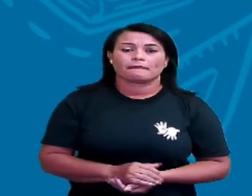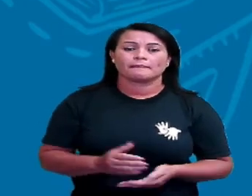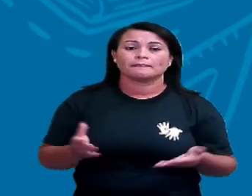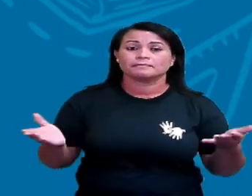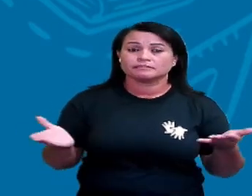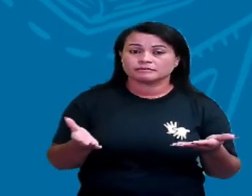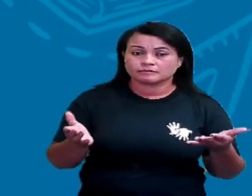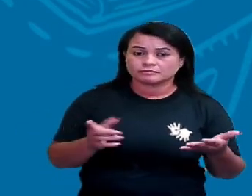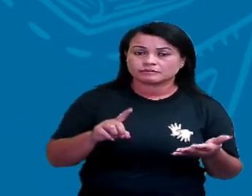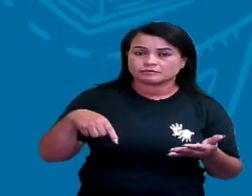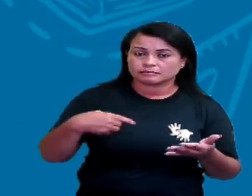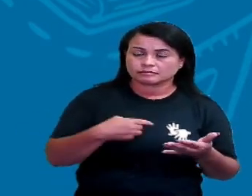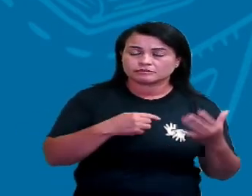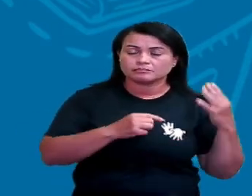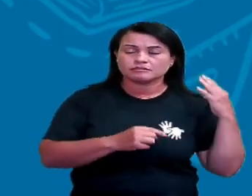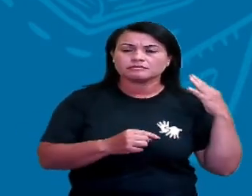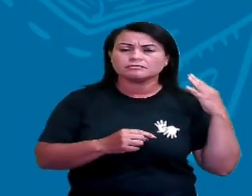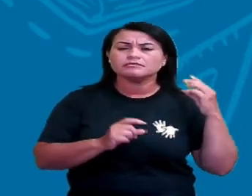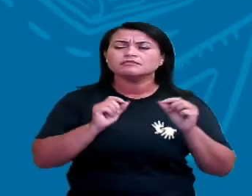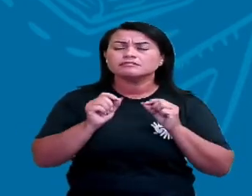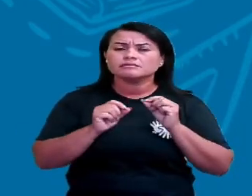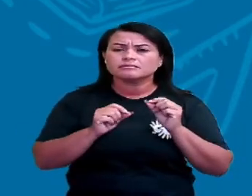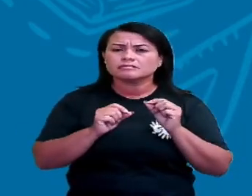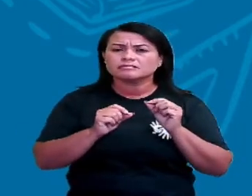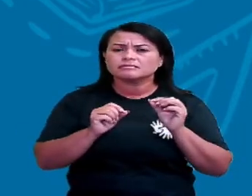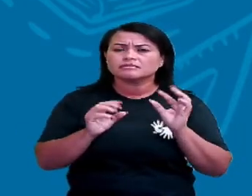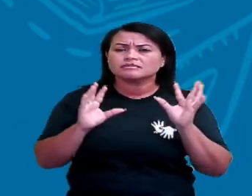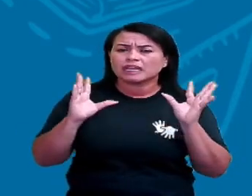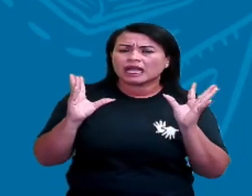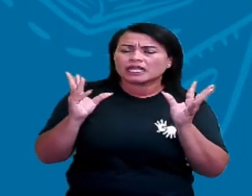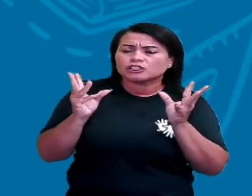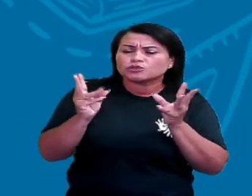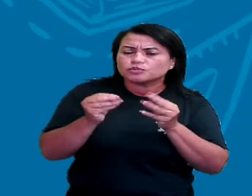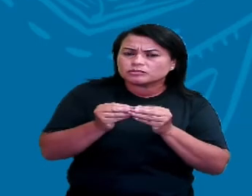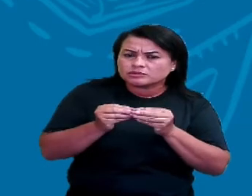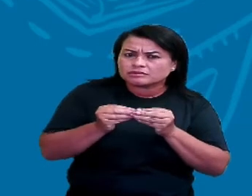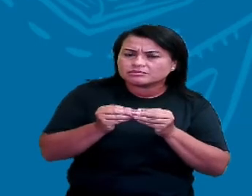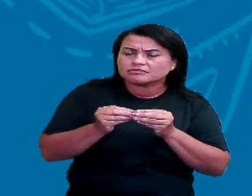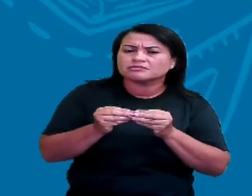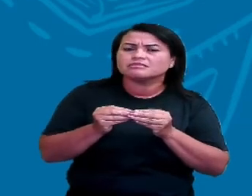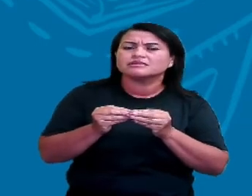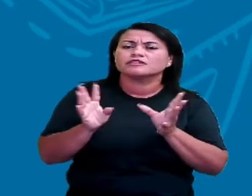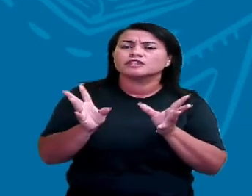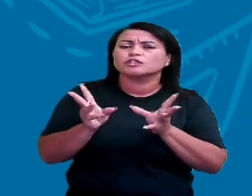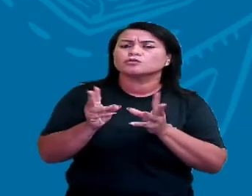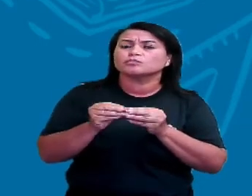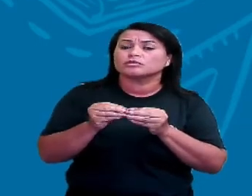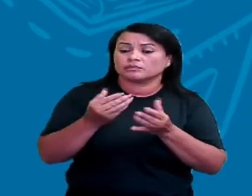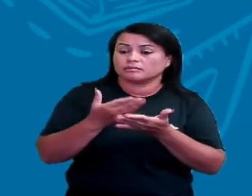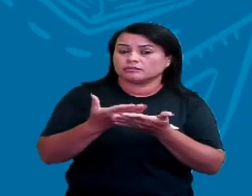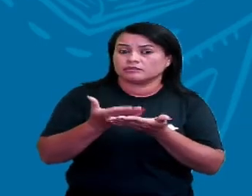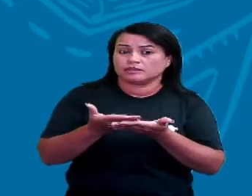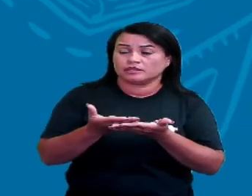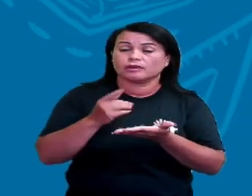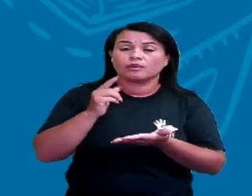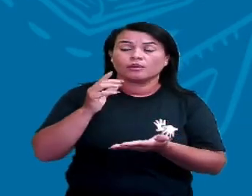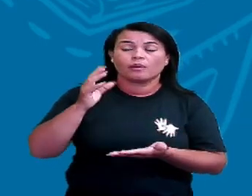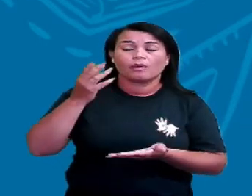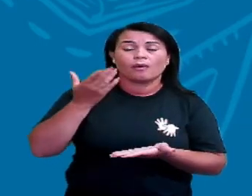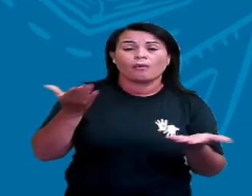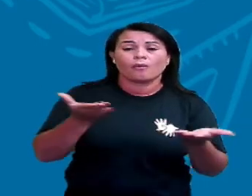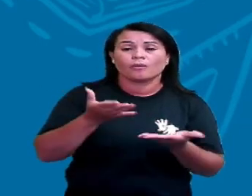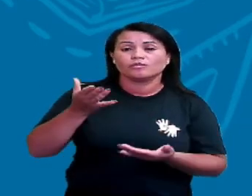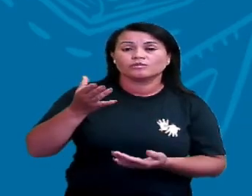Agora a gente vai resumir tudo que a gente aprendeu na nossa aula de hoje. Na nossa aula de hoje, a gente conheceu